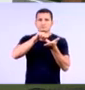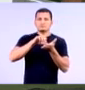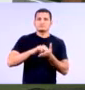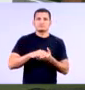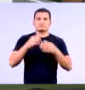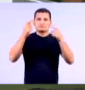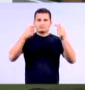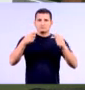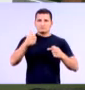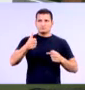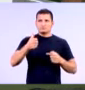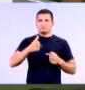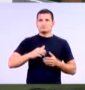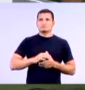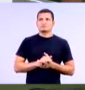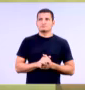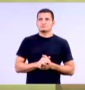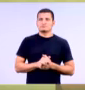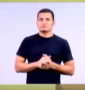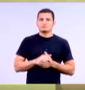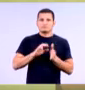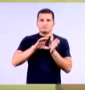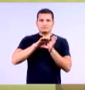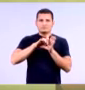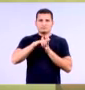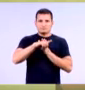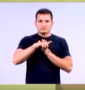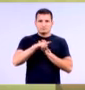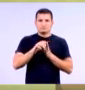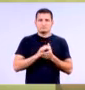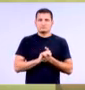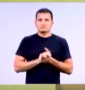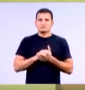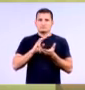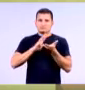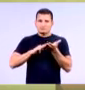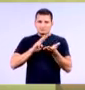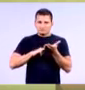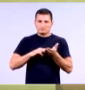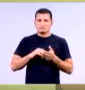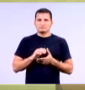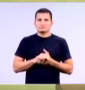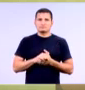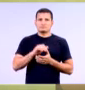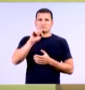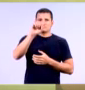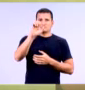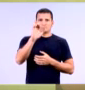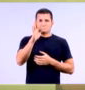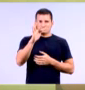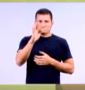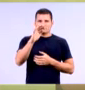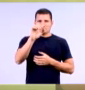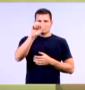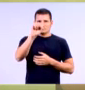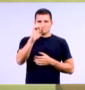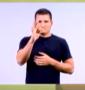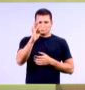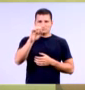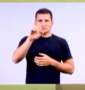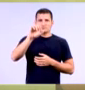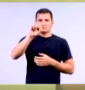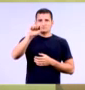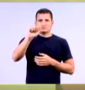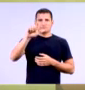questão, certo? Pessoal de calcular. O método setSaldo seria desnecessário, visto que para movimentar o saldo